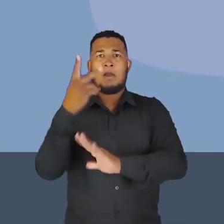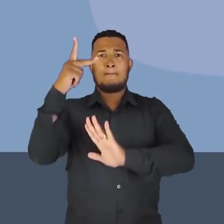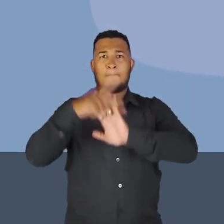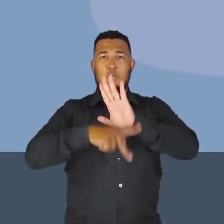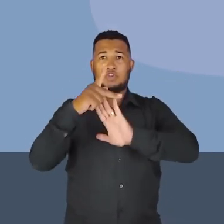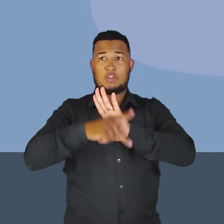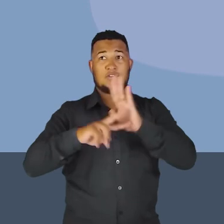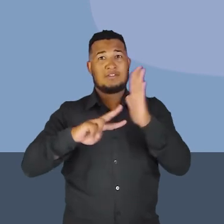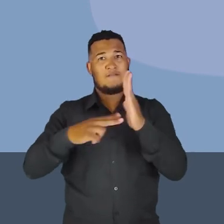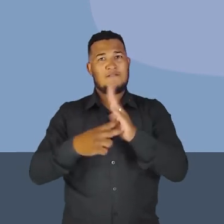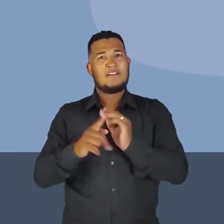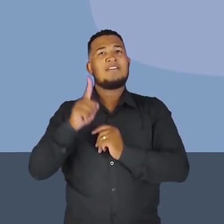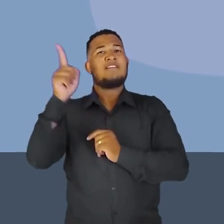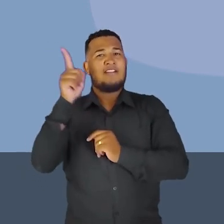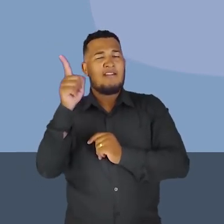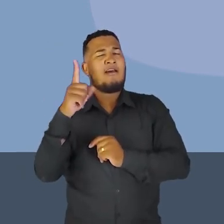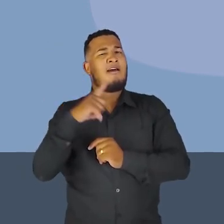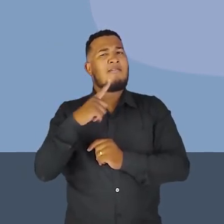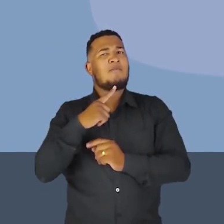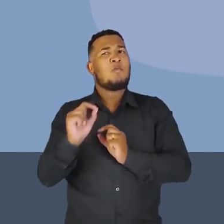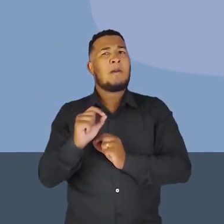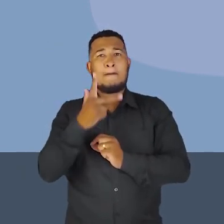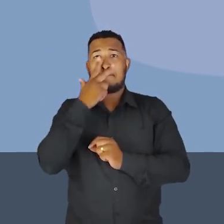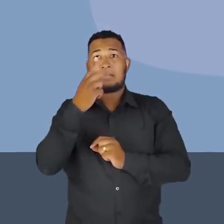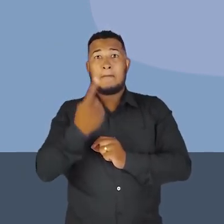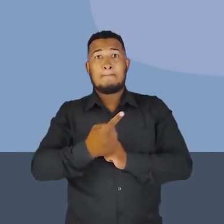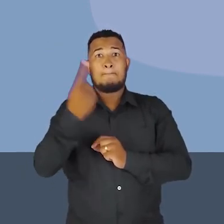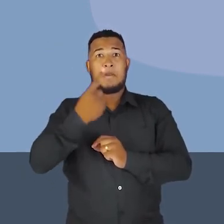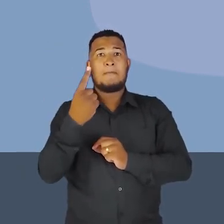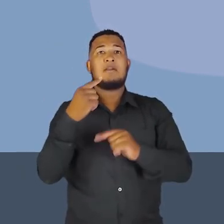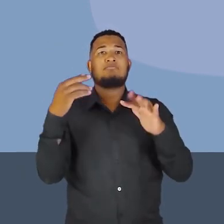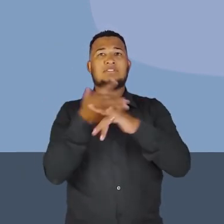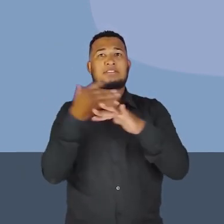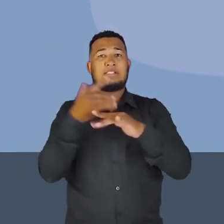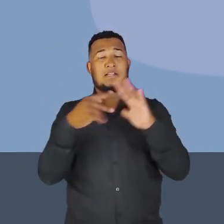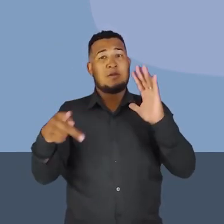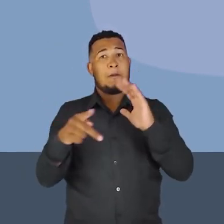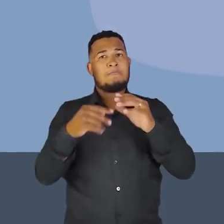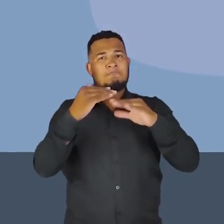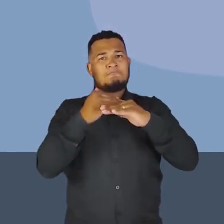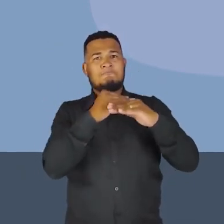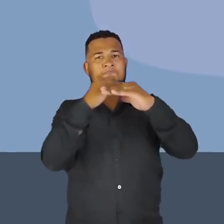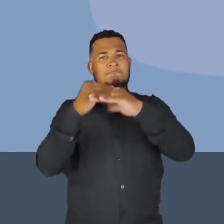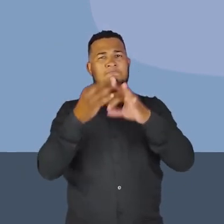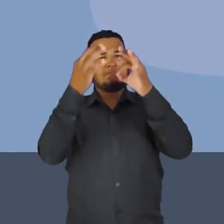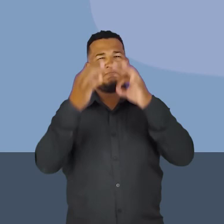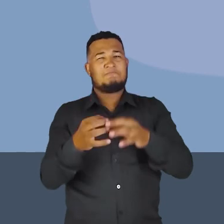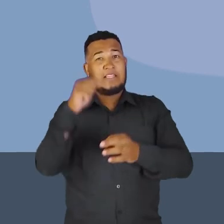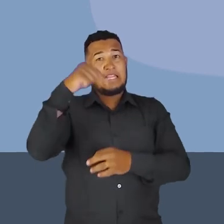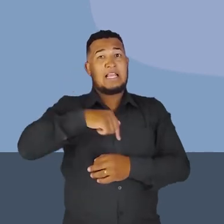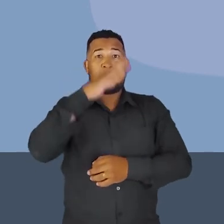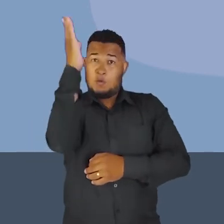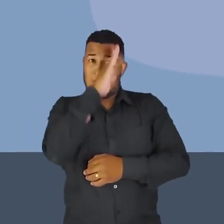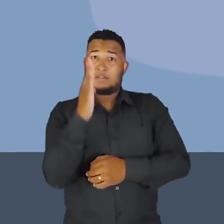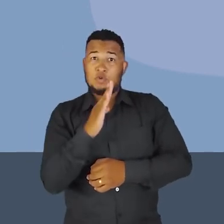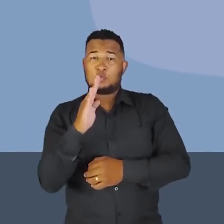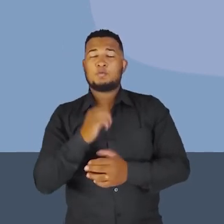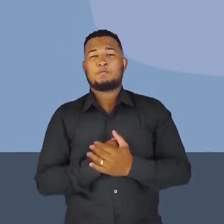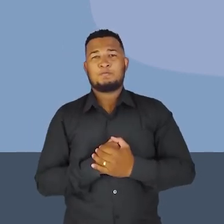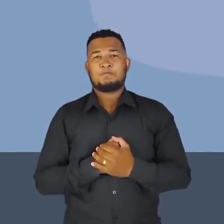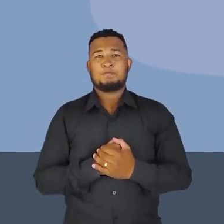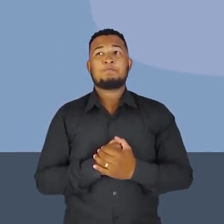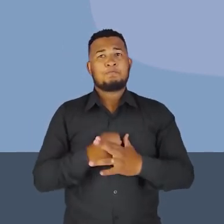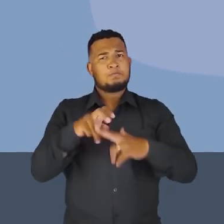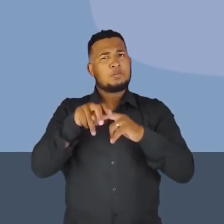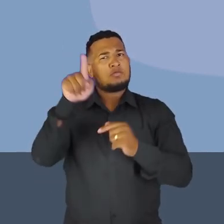da Paraíba ser reconhecida como a primeira cidade sustentável do Brasil. O Plano de Ação João Pessoa